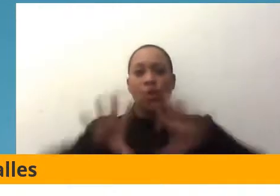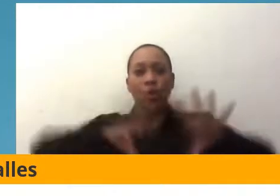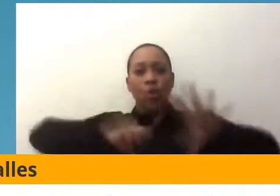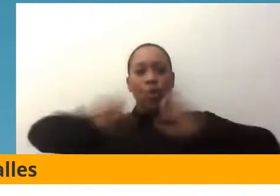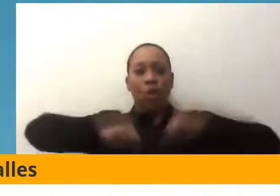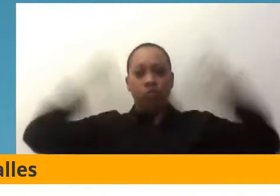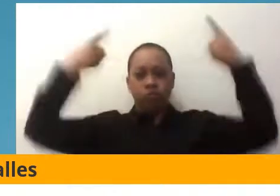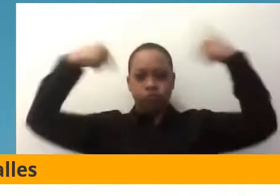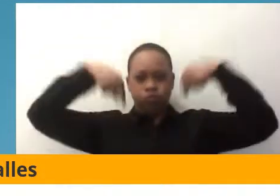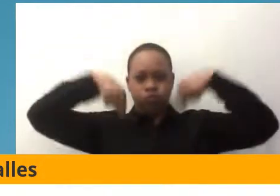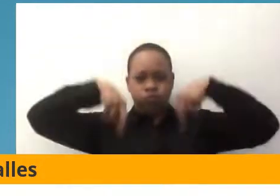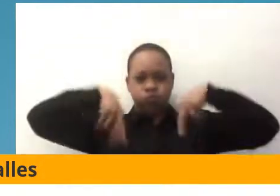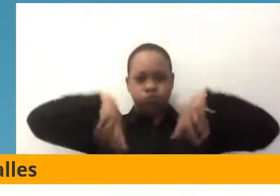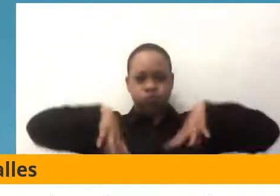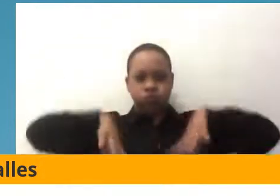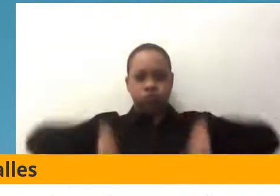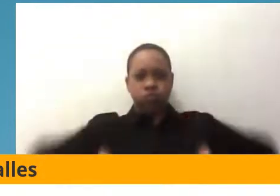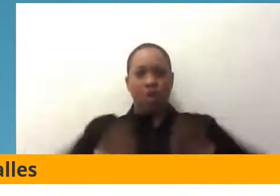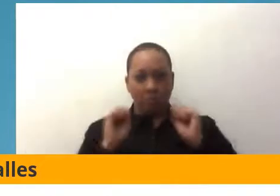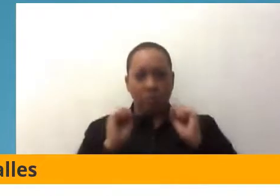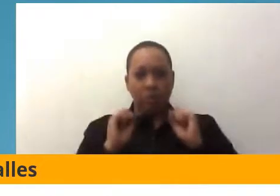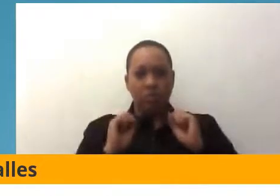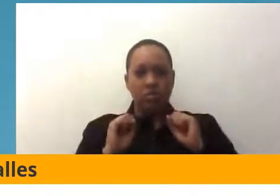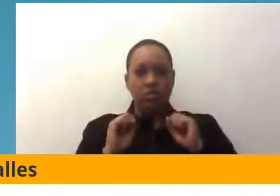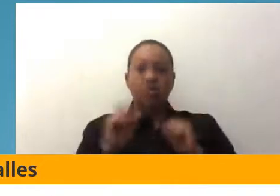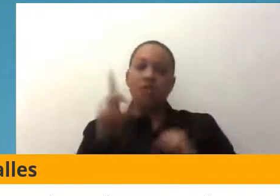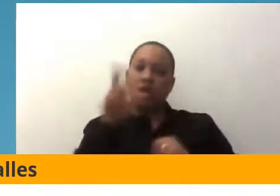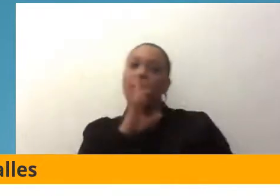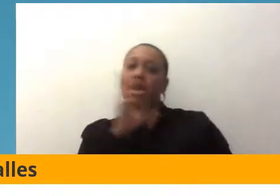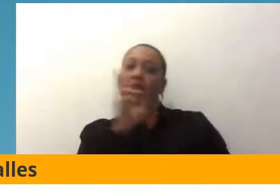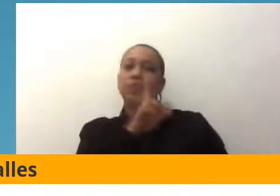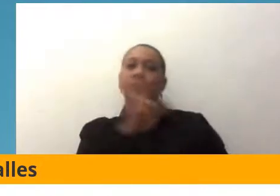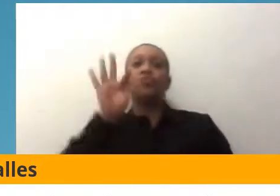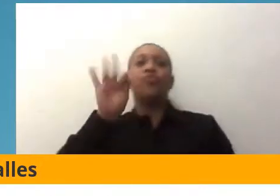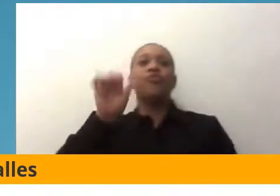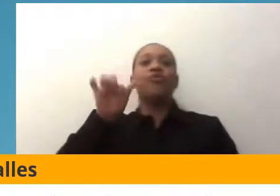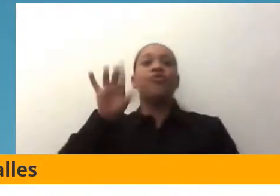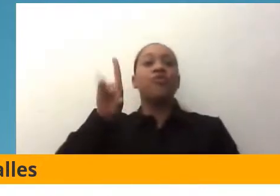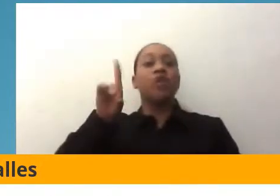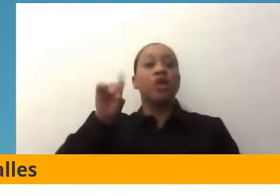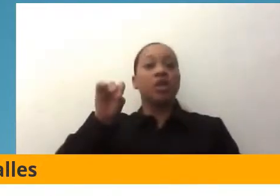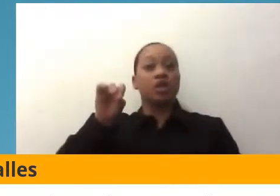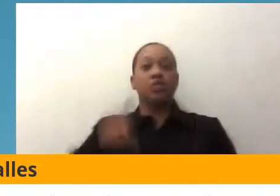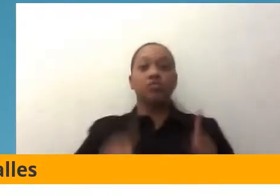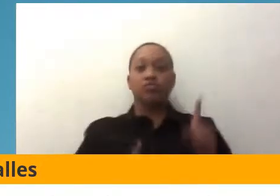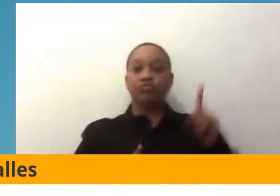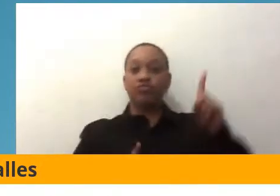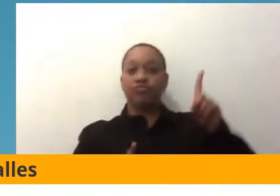Sim, sim. Essa é a causa. Estão me ouvindo?